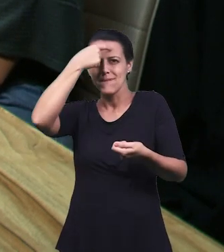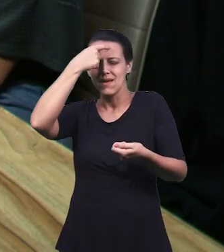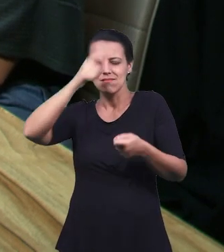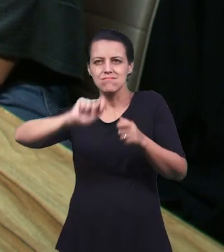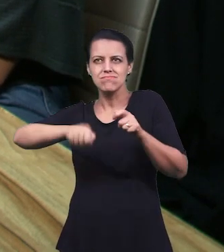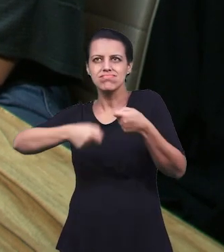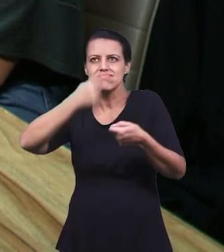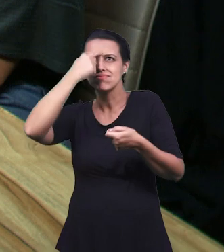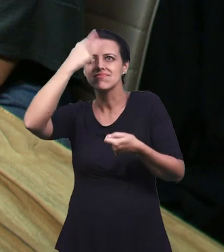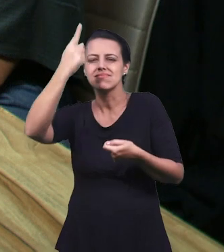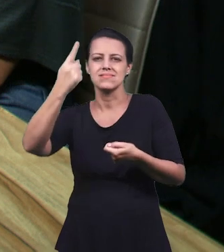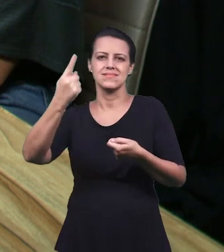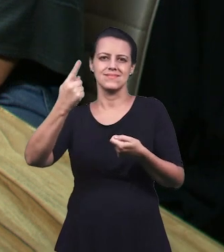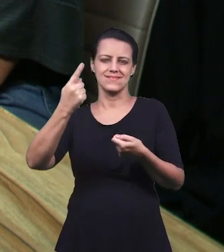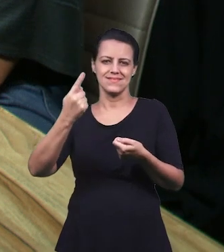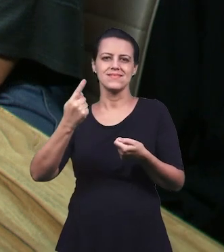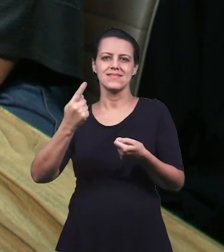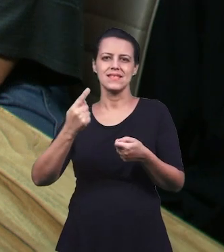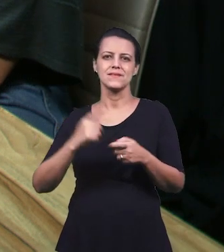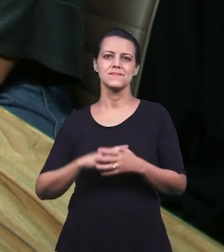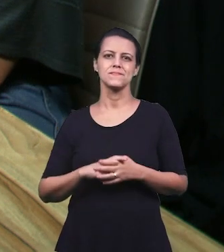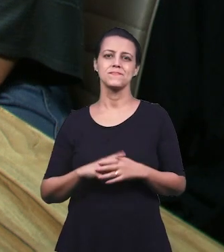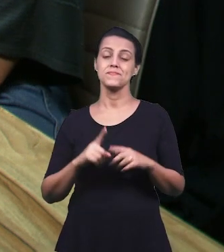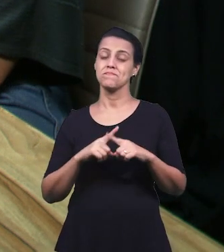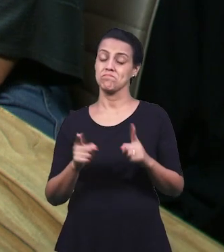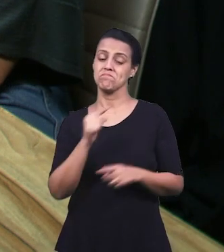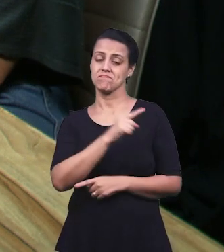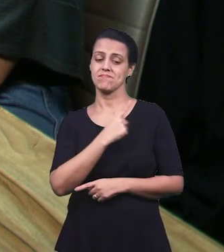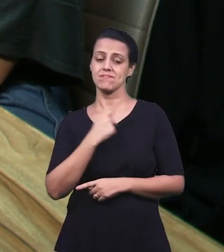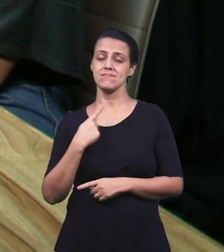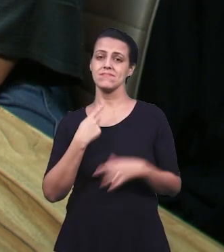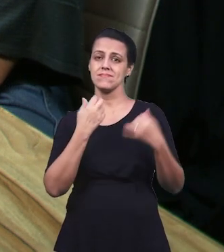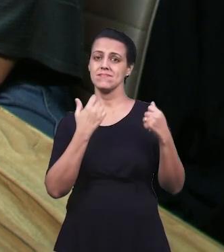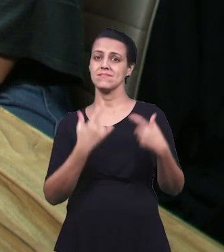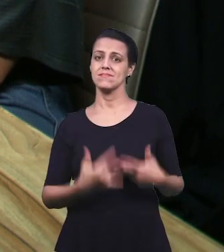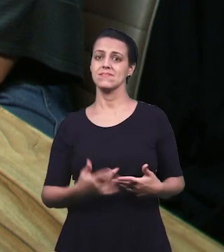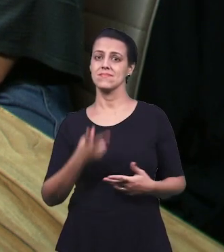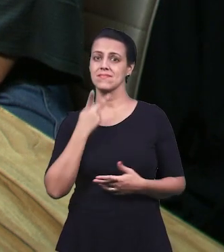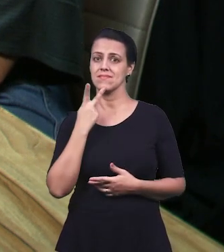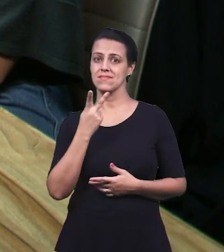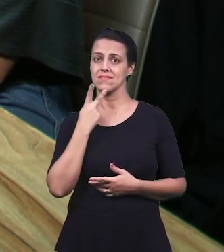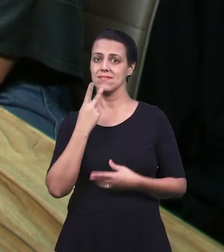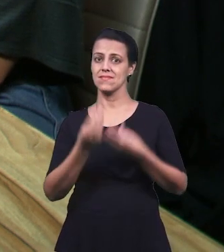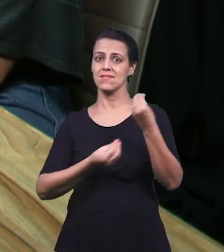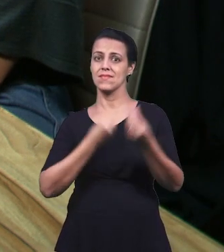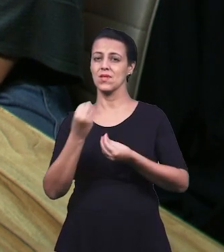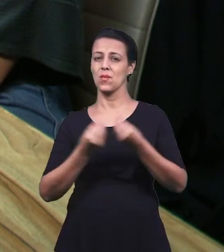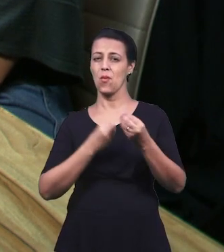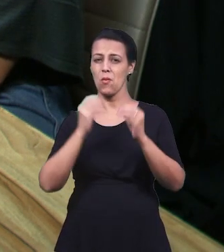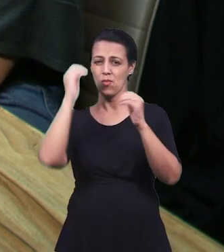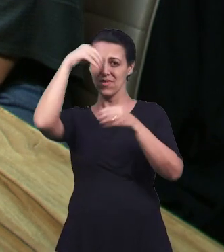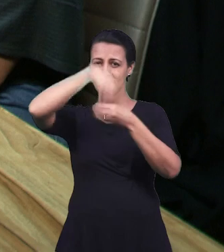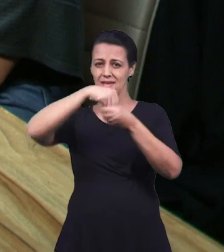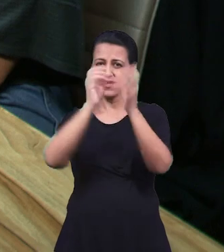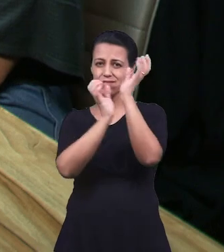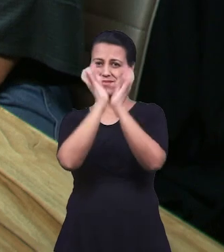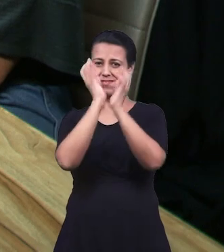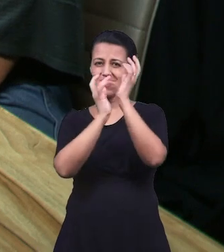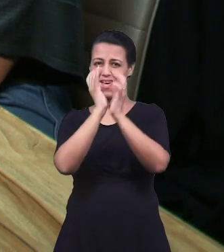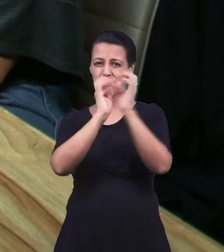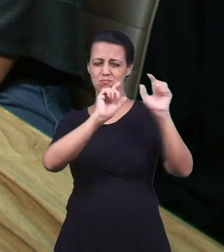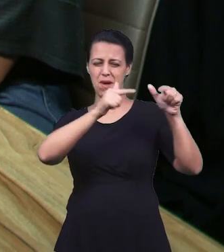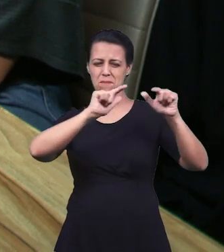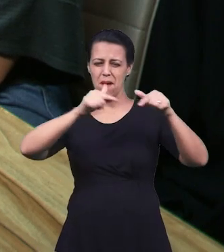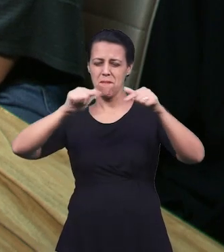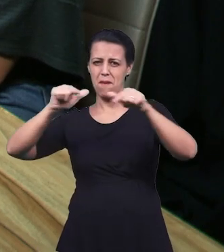da tradução. Mas o pastor, ele conversando, ele trouxe a questão das multitarefas do nosso cérebro. Você